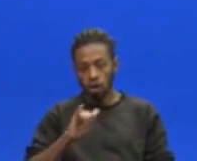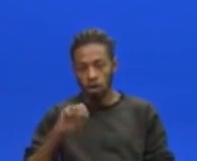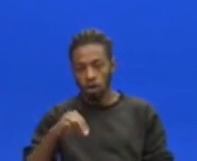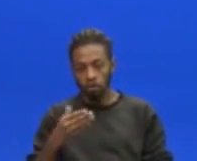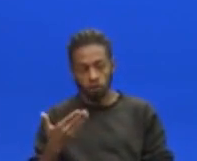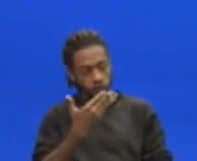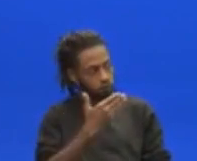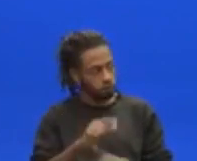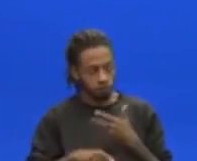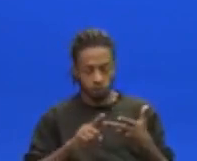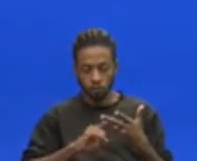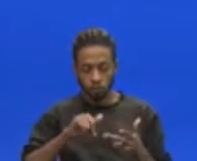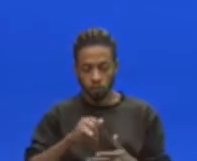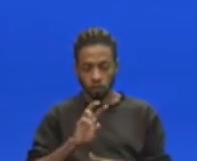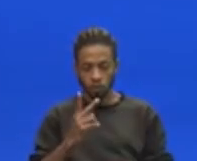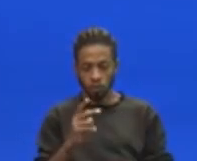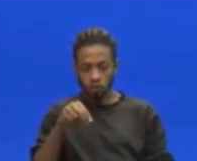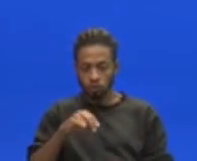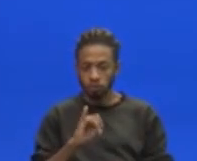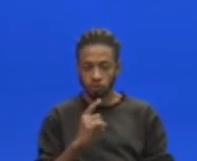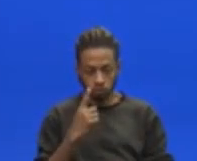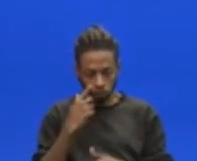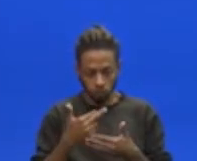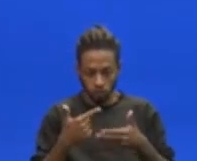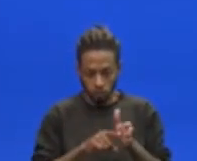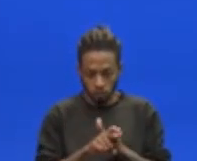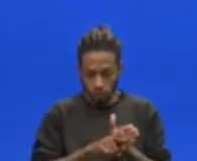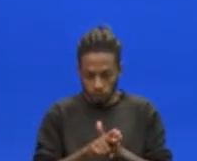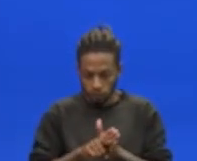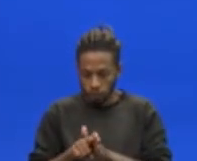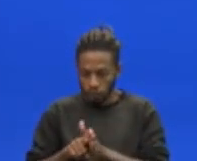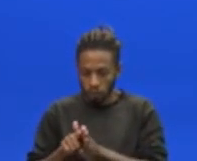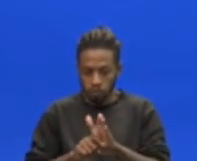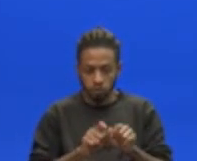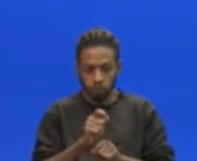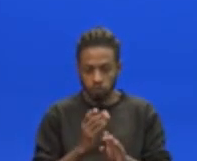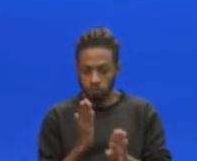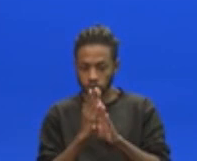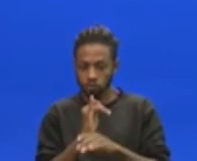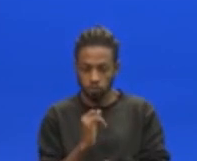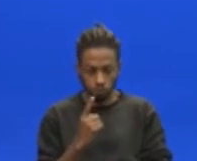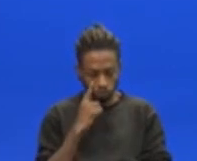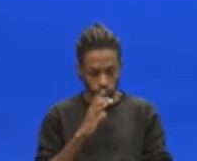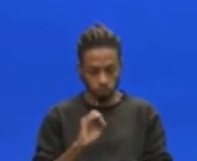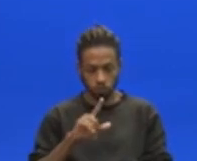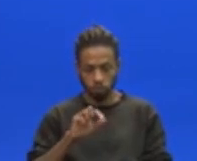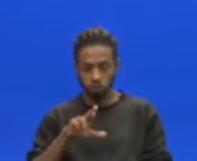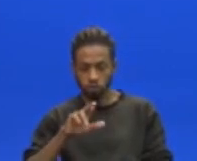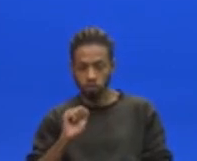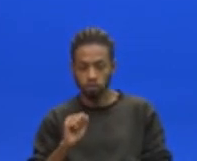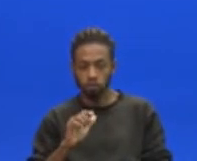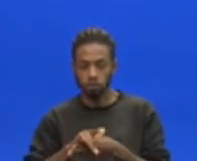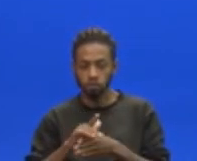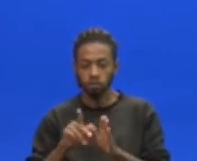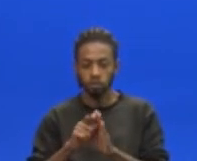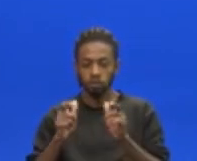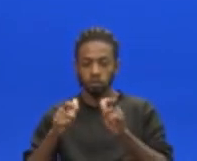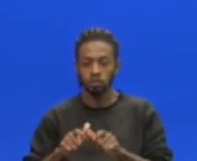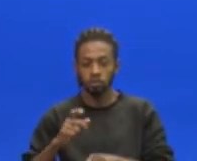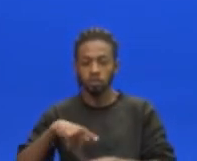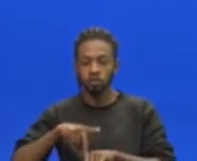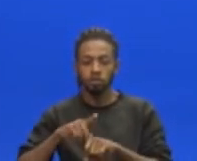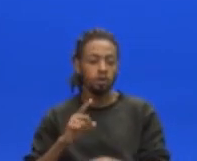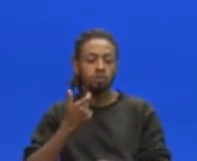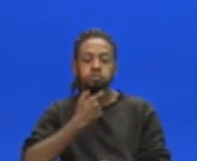John Snow, ele conduziu inúmeras investigações a respeito, por exemplo, da cólera em Londres, né? Então, ele